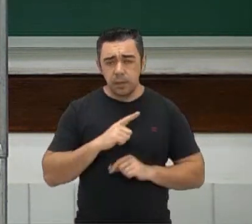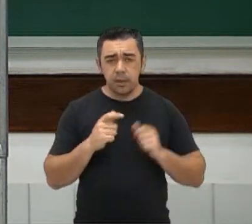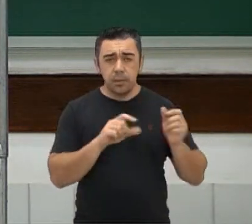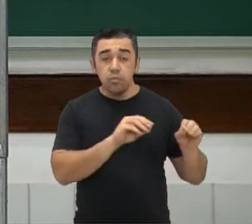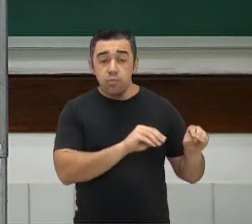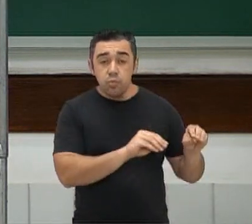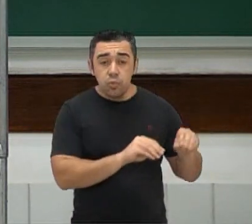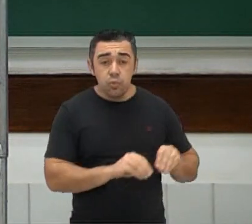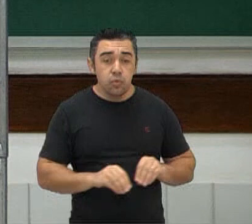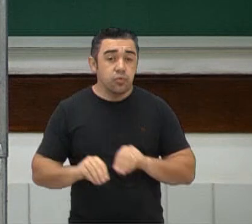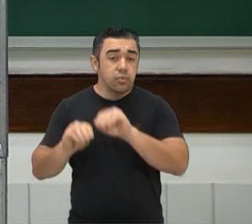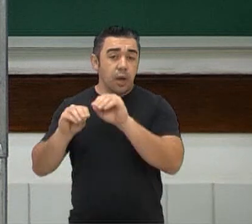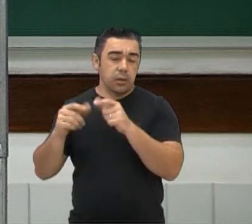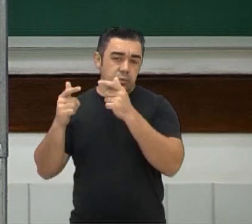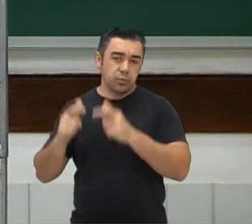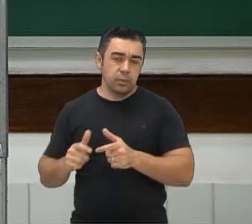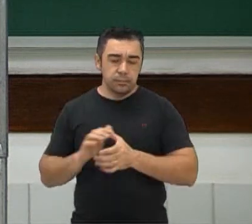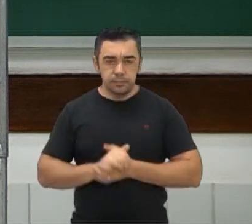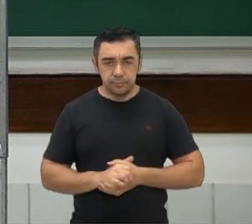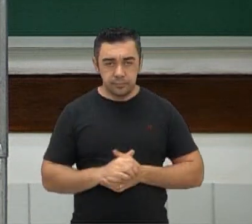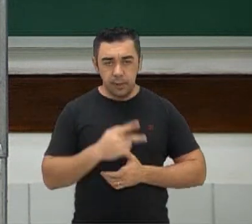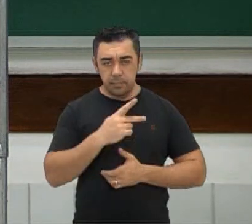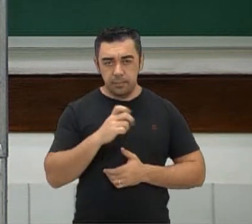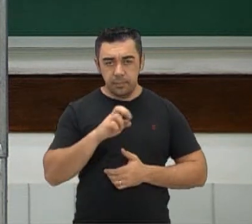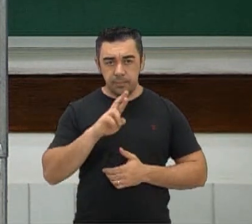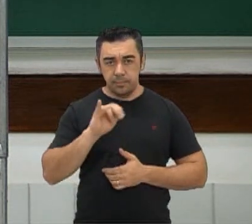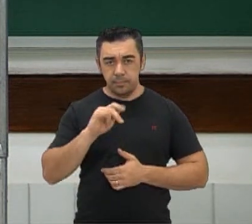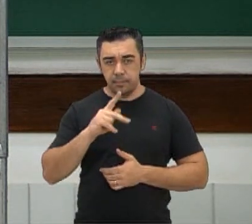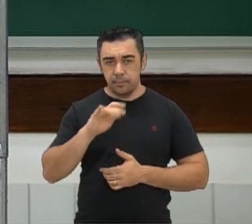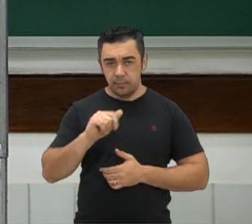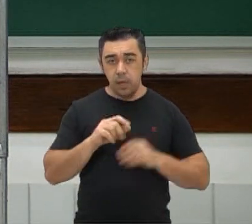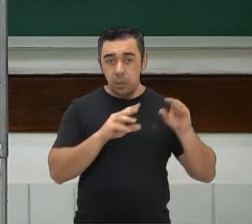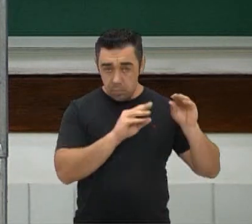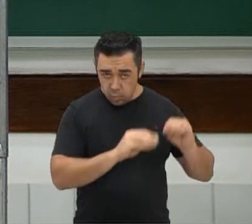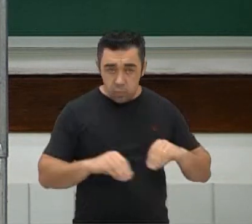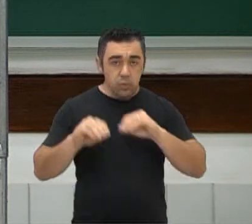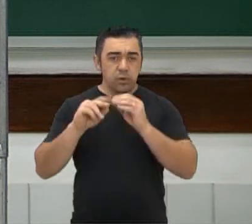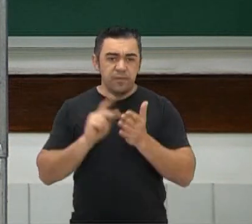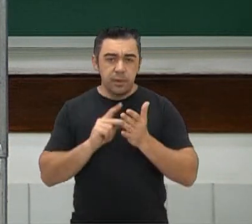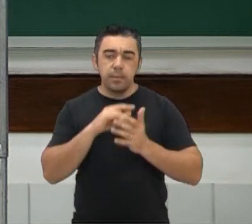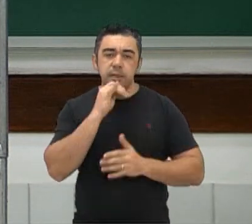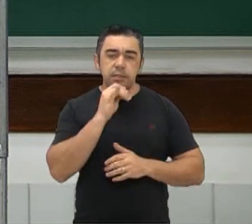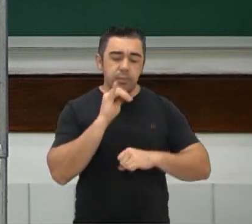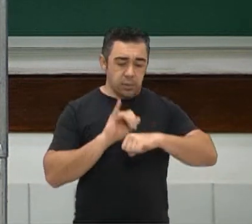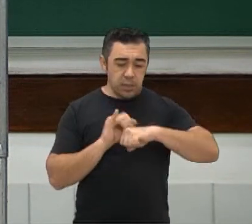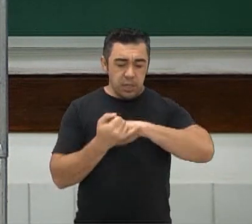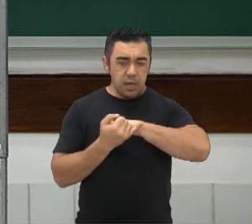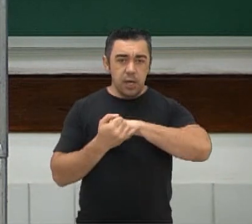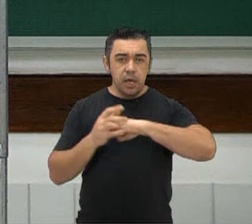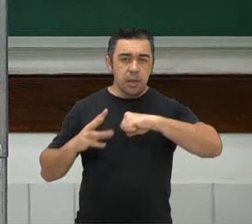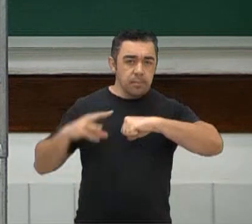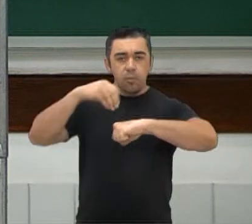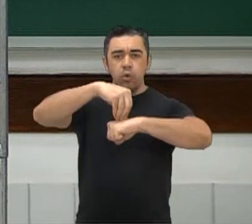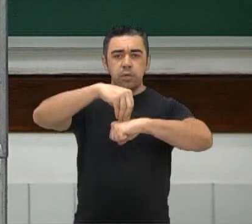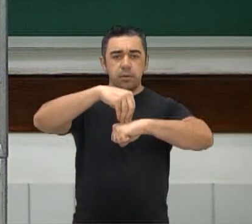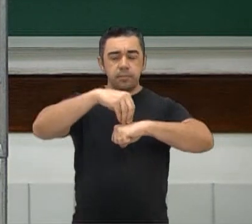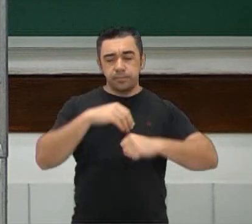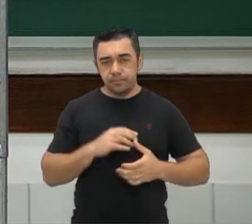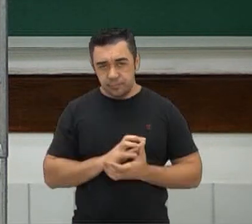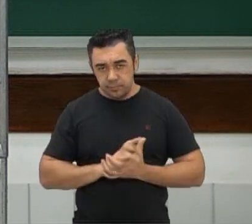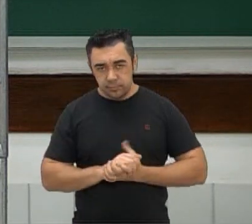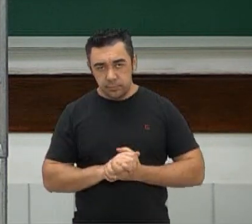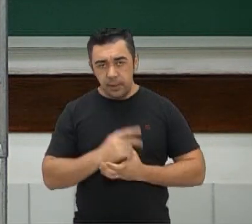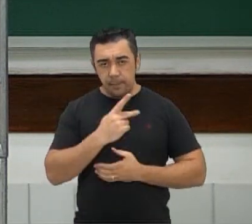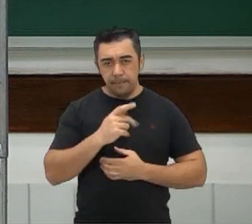que é a diferença delas? Na peripátrica, o organismo migra de verdade. Ele está ali, tem uma ilha, ele vai para aquela ilha por algum motivo. E